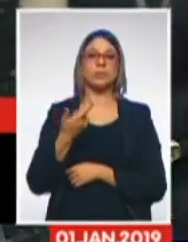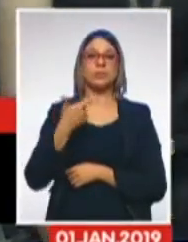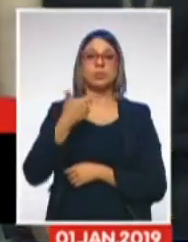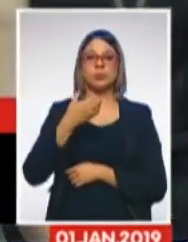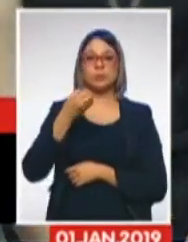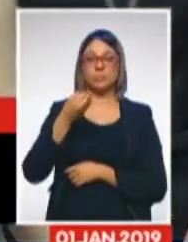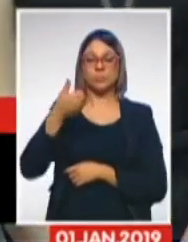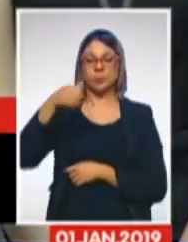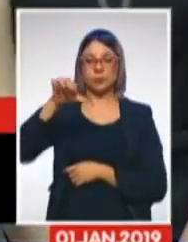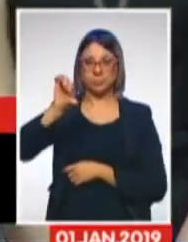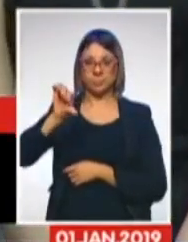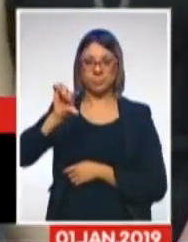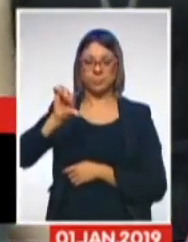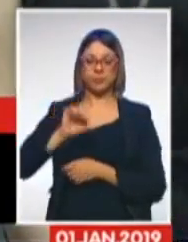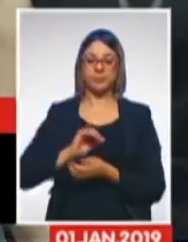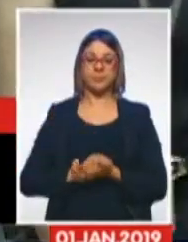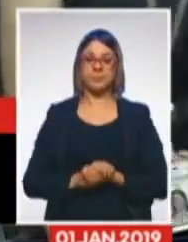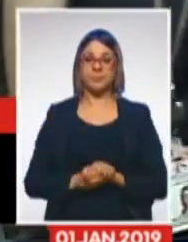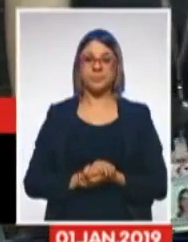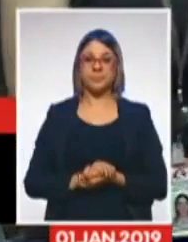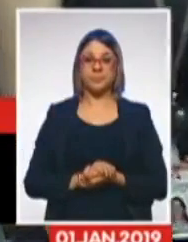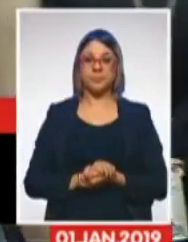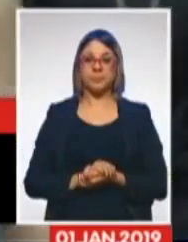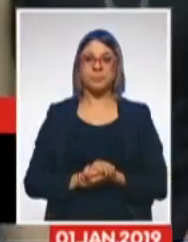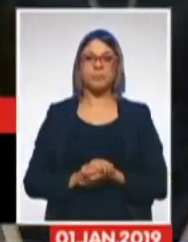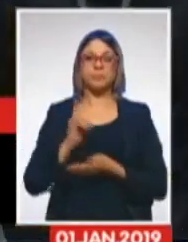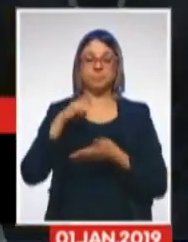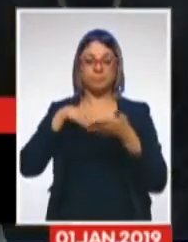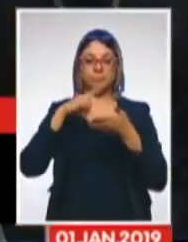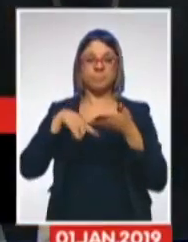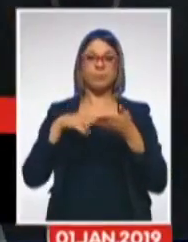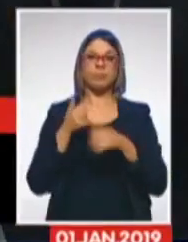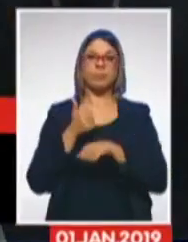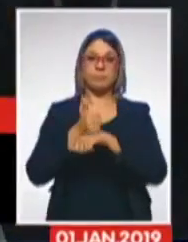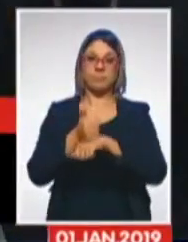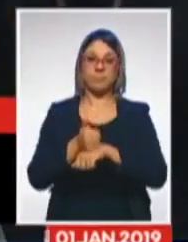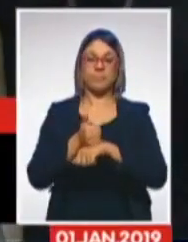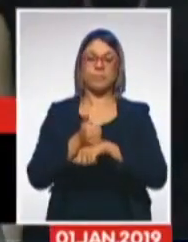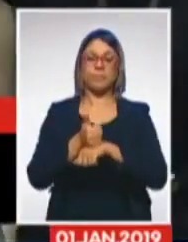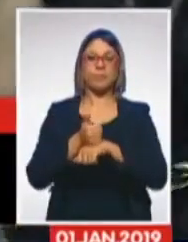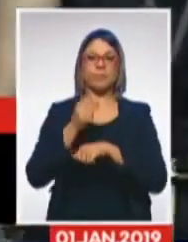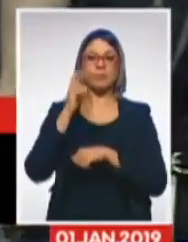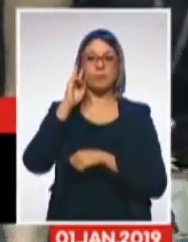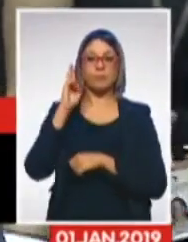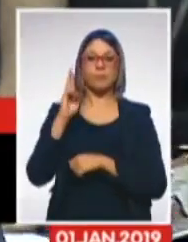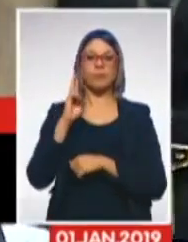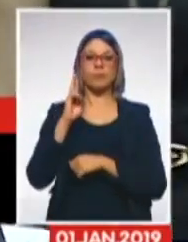de 2019. Termo de posse do excelentíssimo senhor...